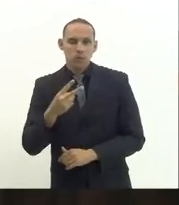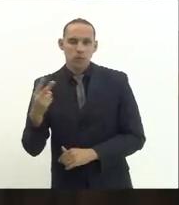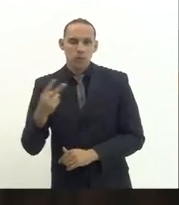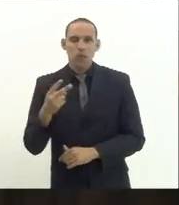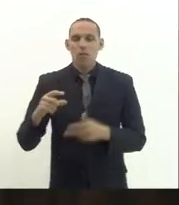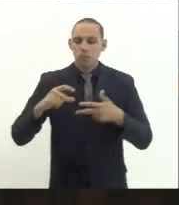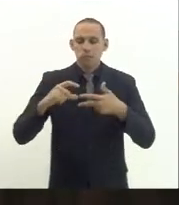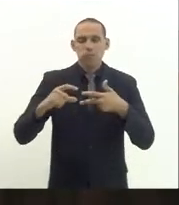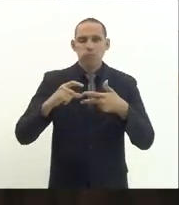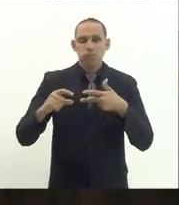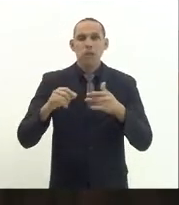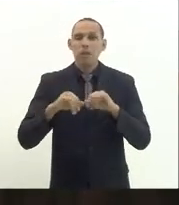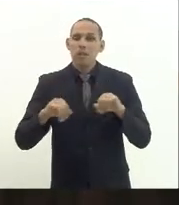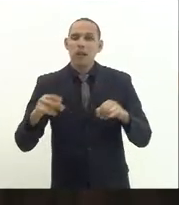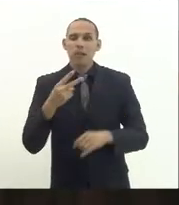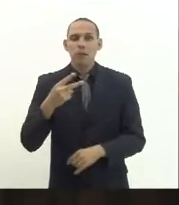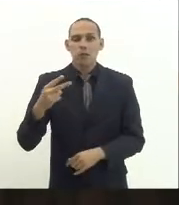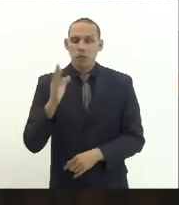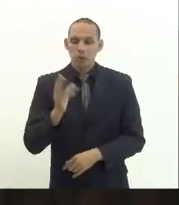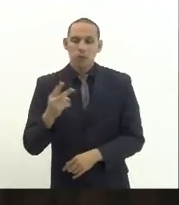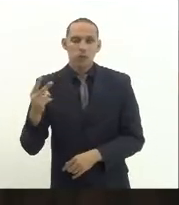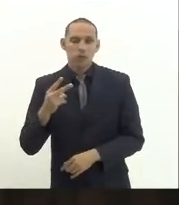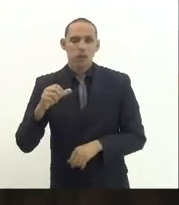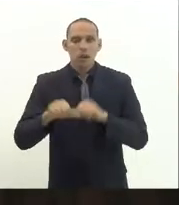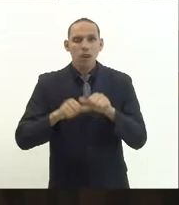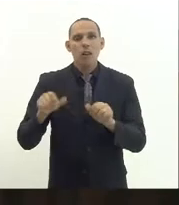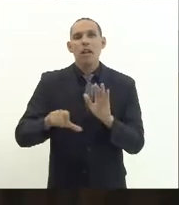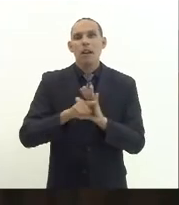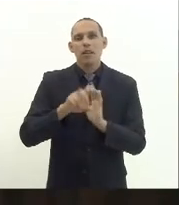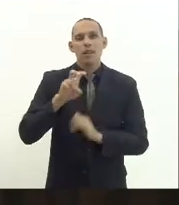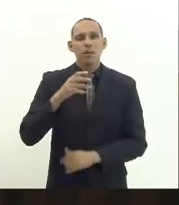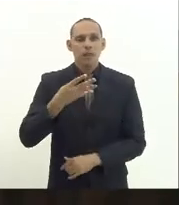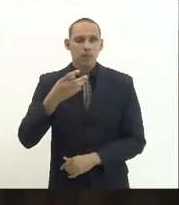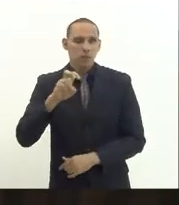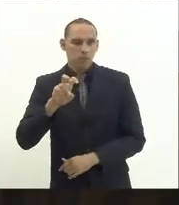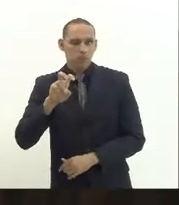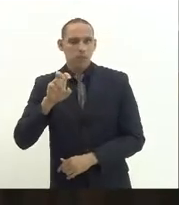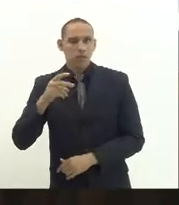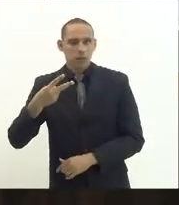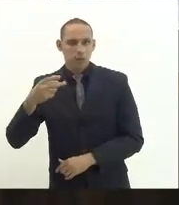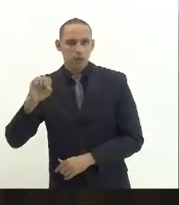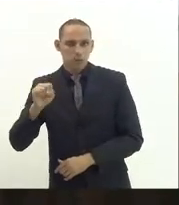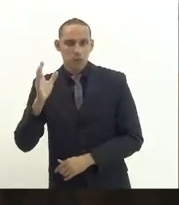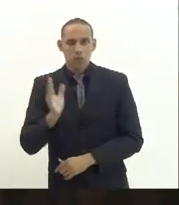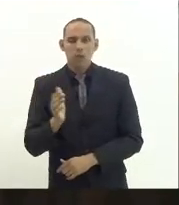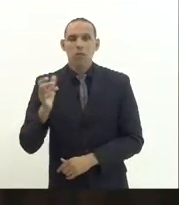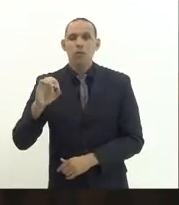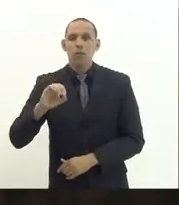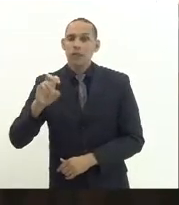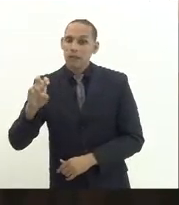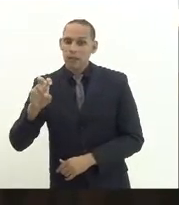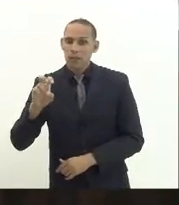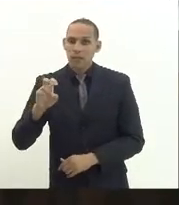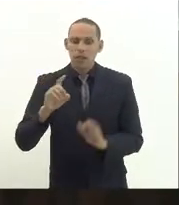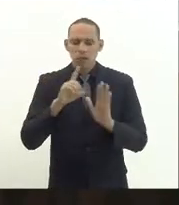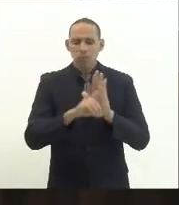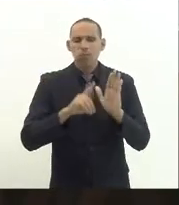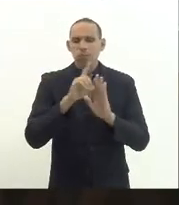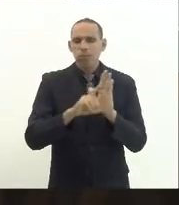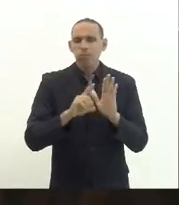mensagem 22 e 22 que altera lei 4.528 28 de Março 2005 que estabelece as diretrizes